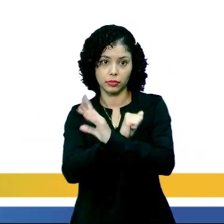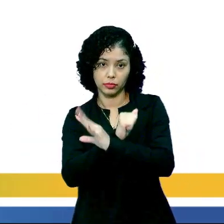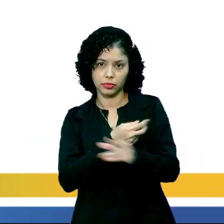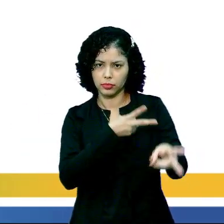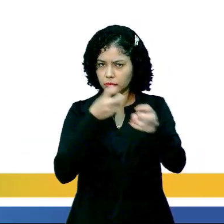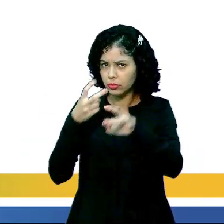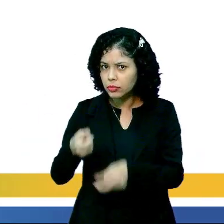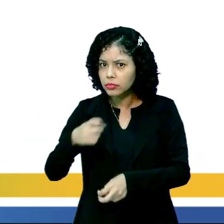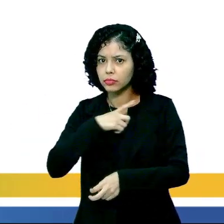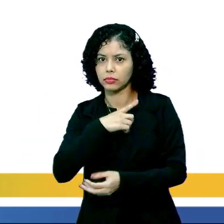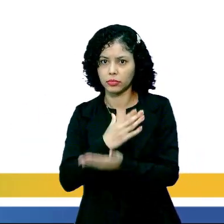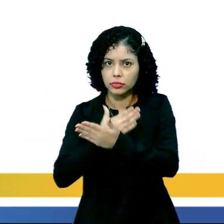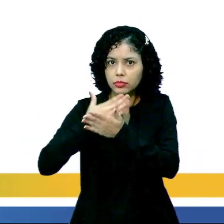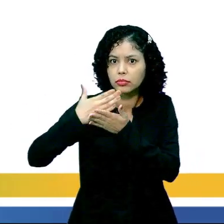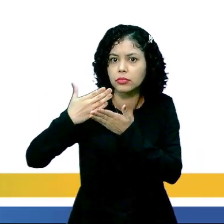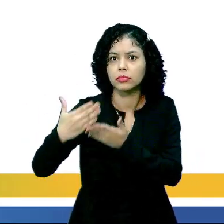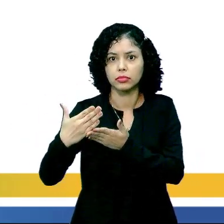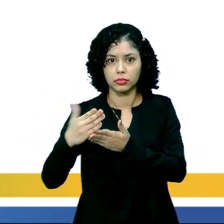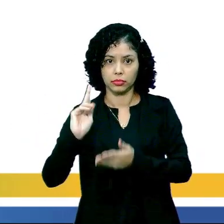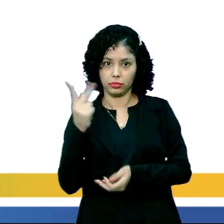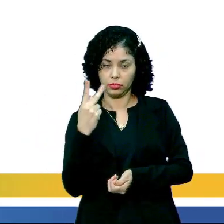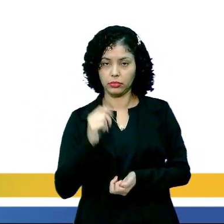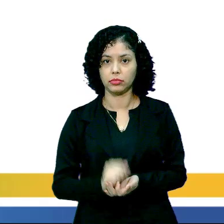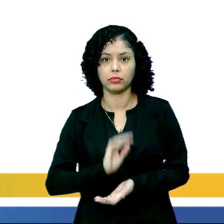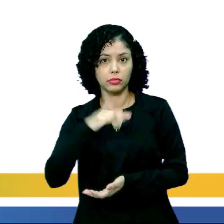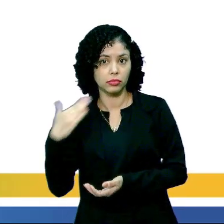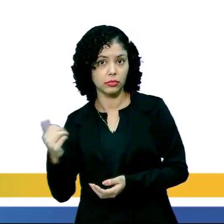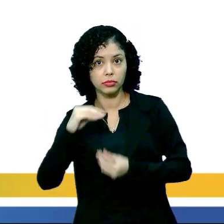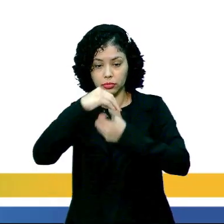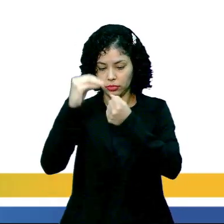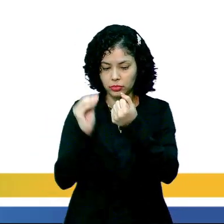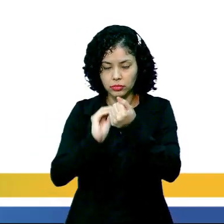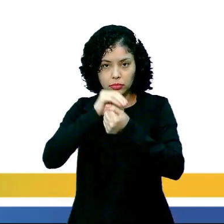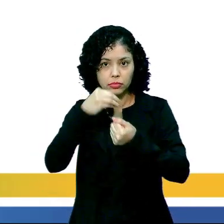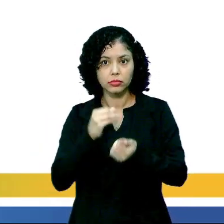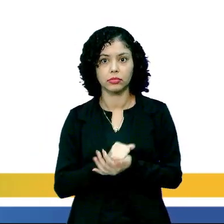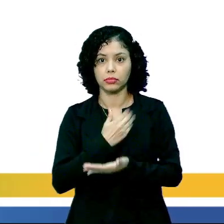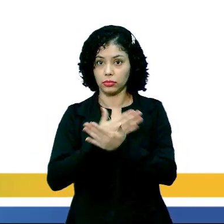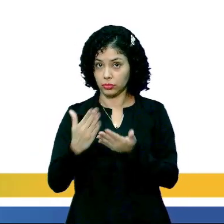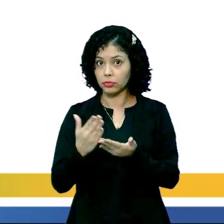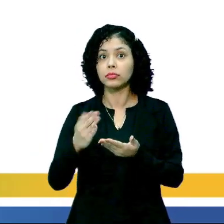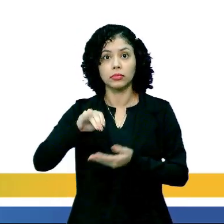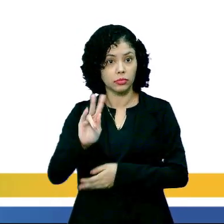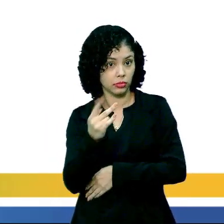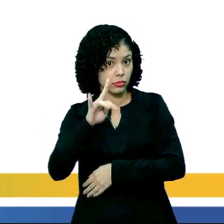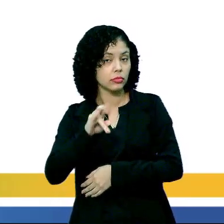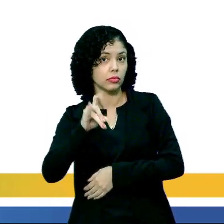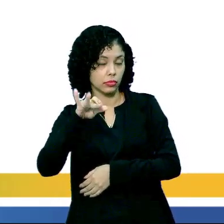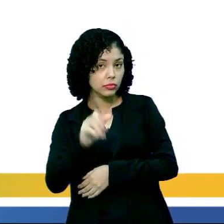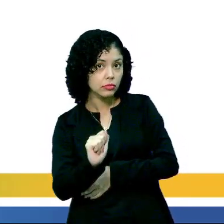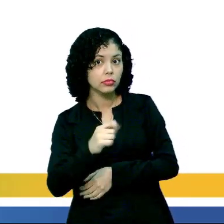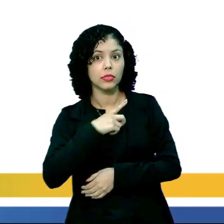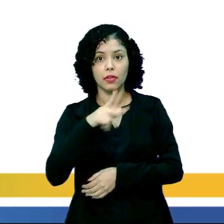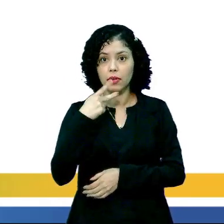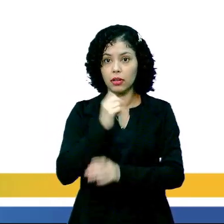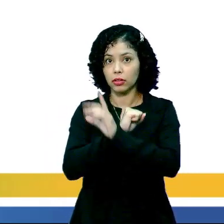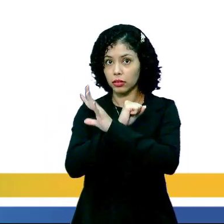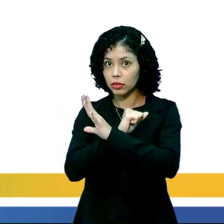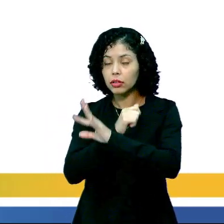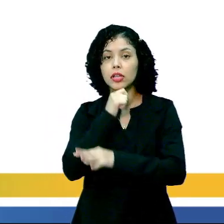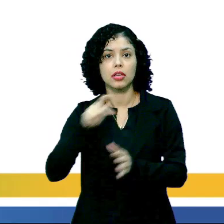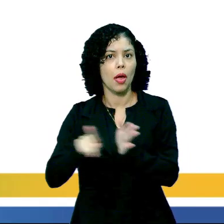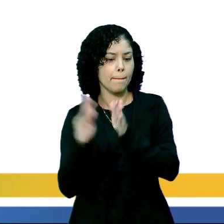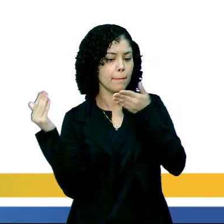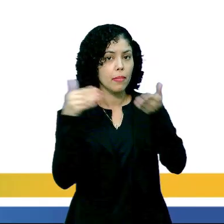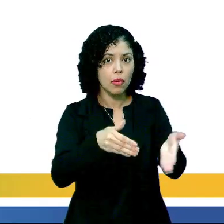que eu perceba que ele inicia com H então quando a molécula começa a como hidrogênio ela está falando de um ácido mais de uma forma mais